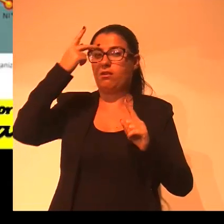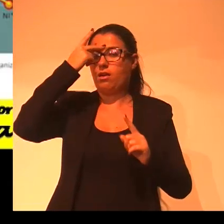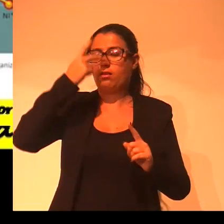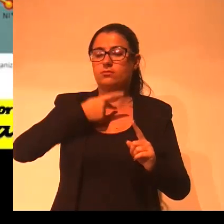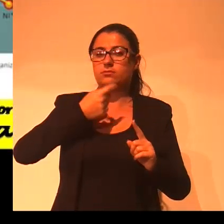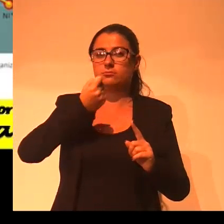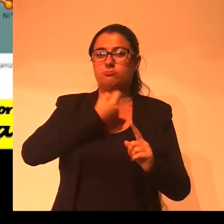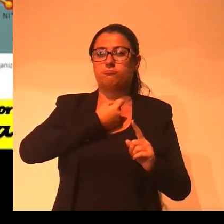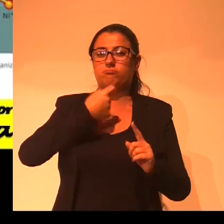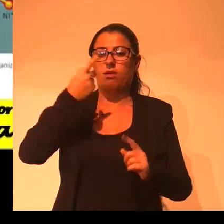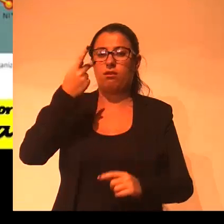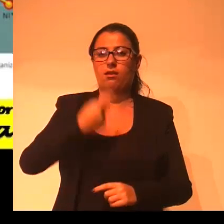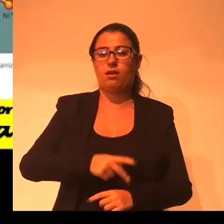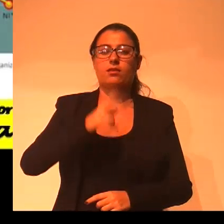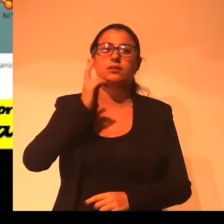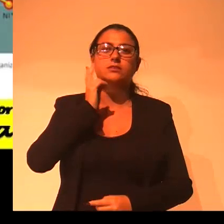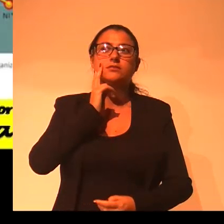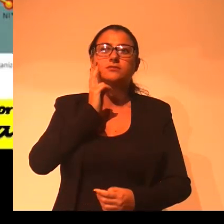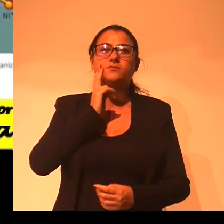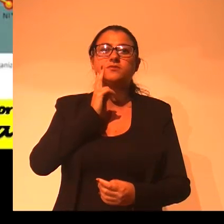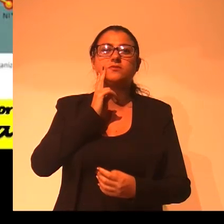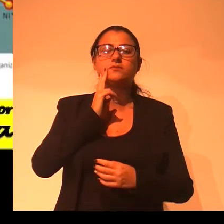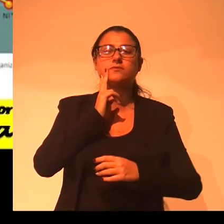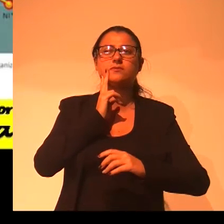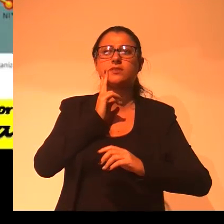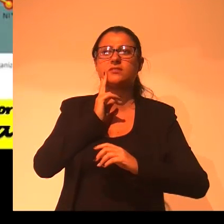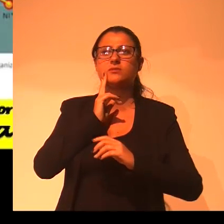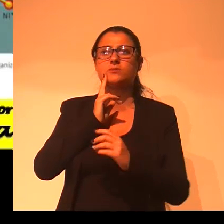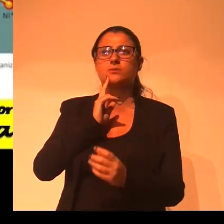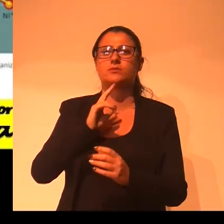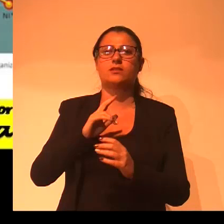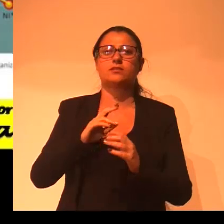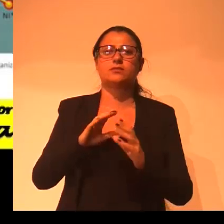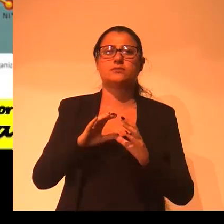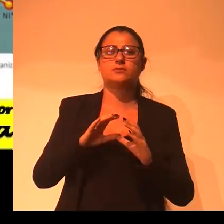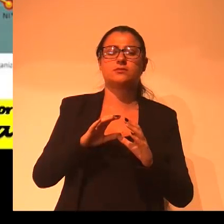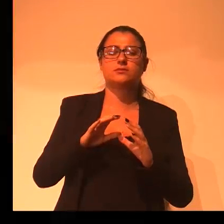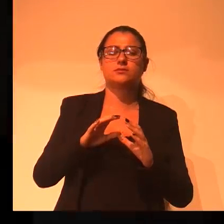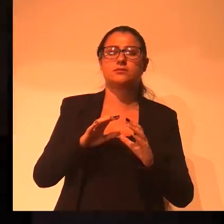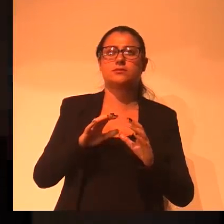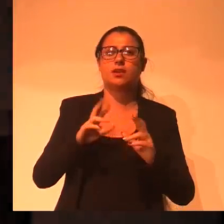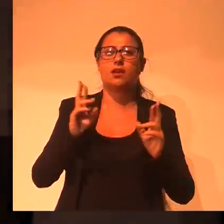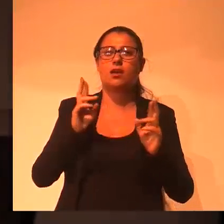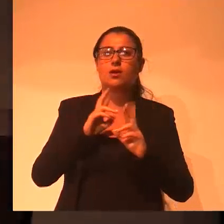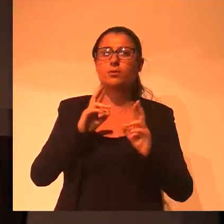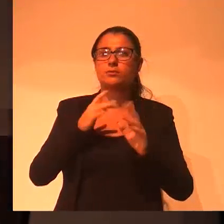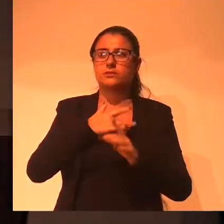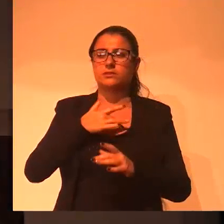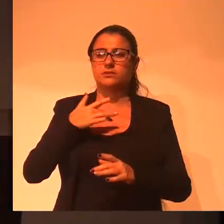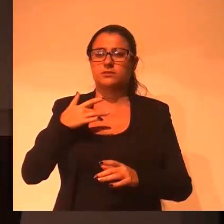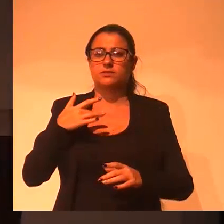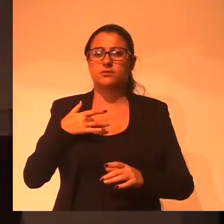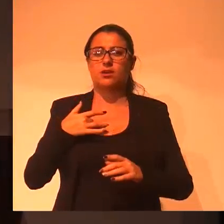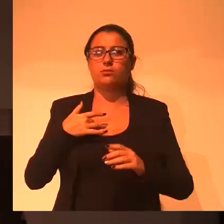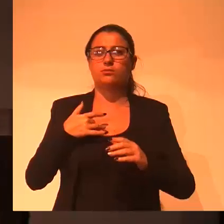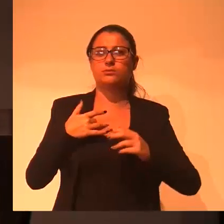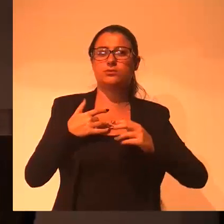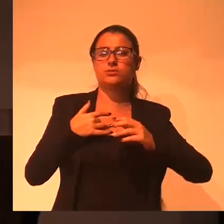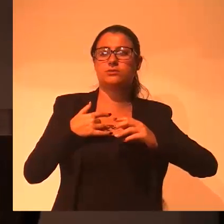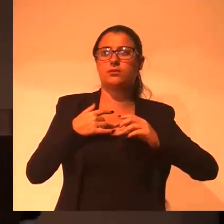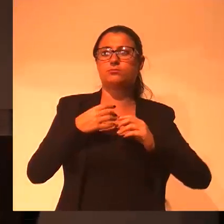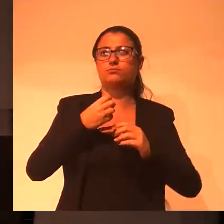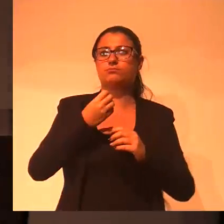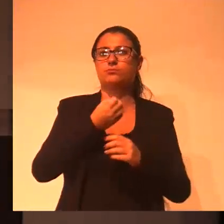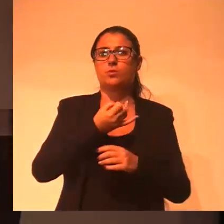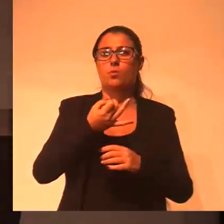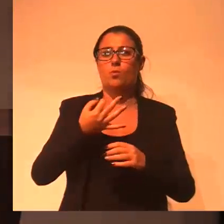Eu registrava isso nas audiências da saúde, desde 2016, a gente vai vendo que a coisa aumentou muito. E o governo não